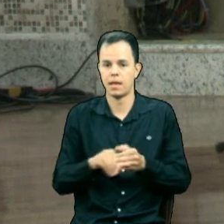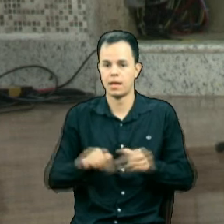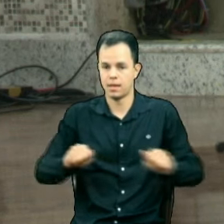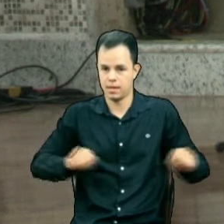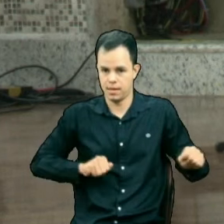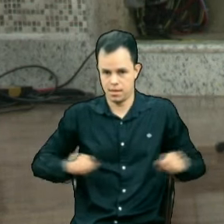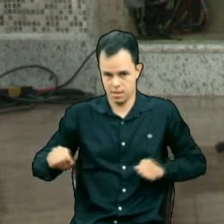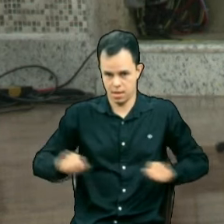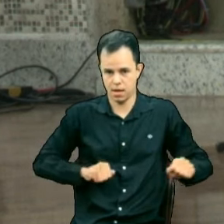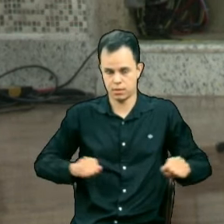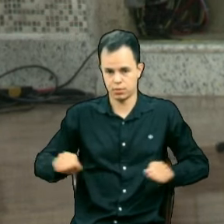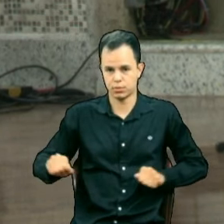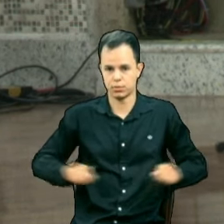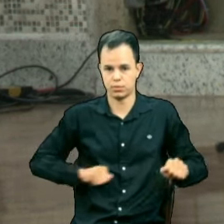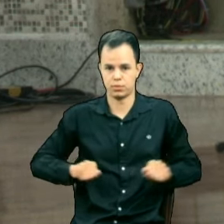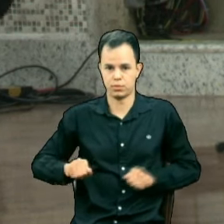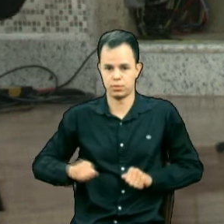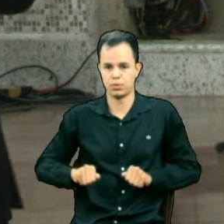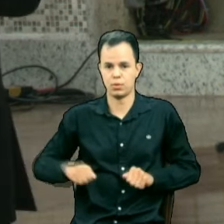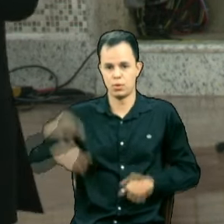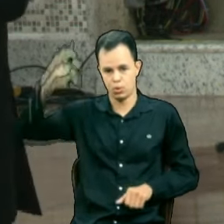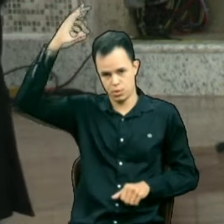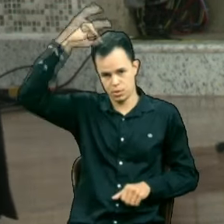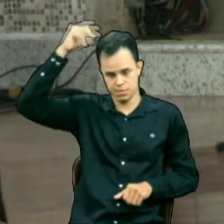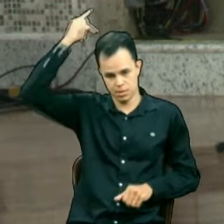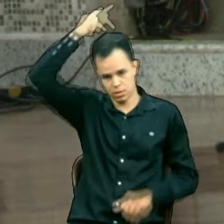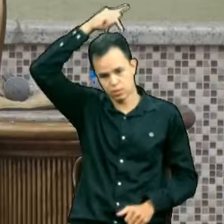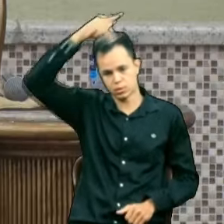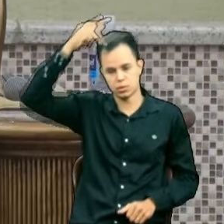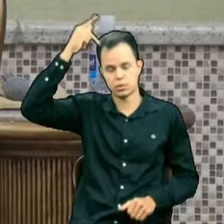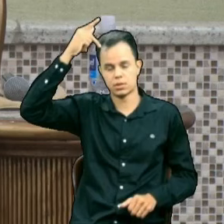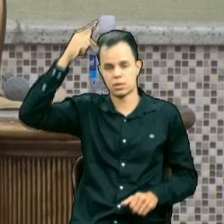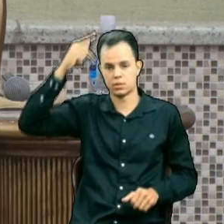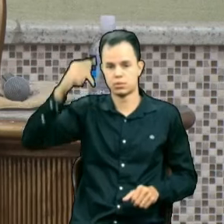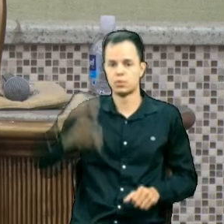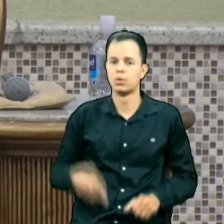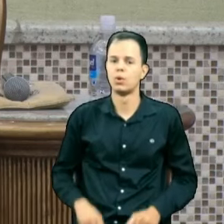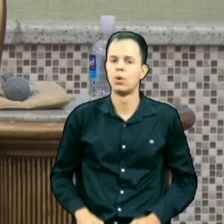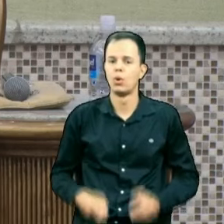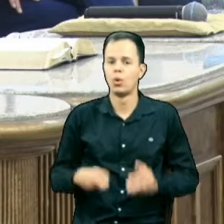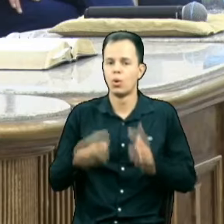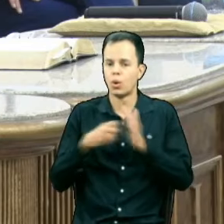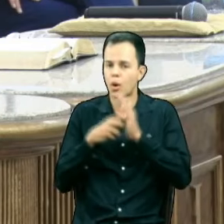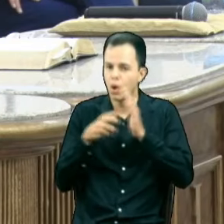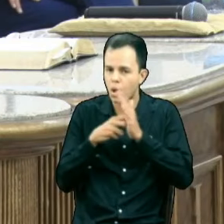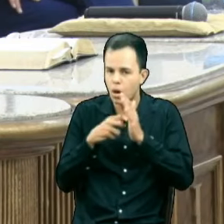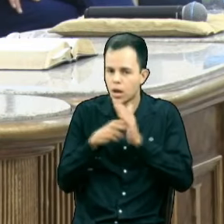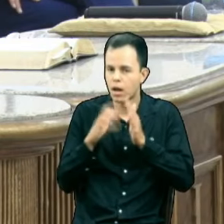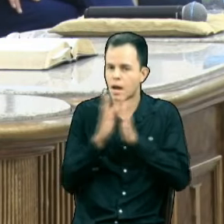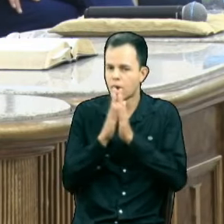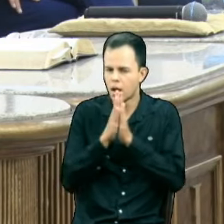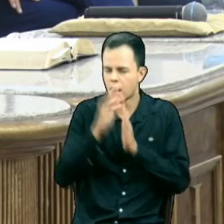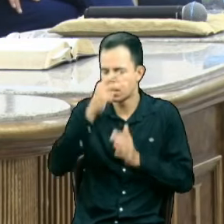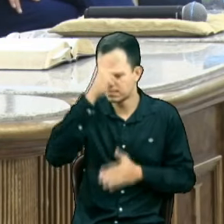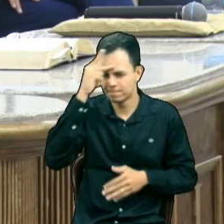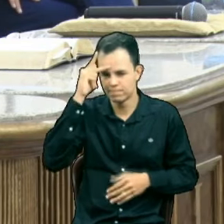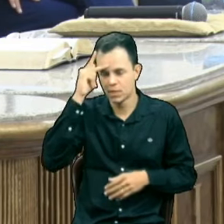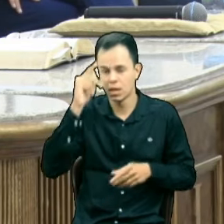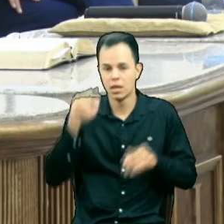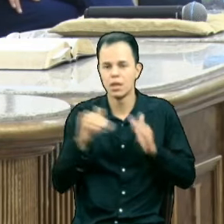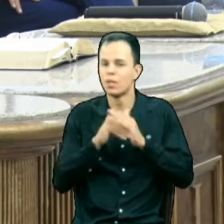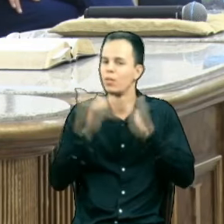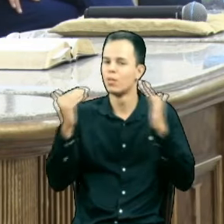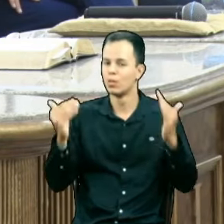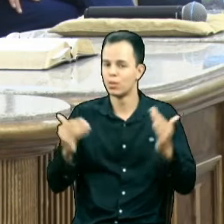Atos 4 31 vai dizer que eles oraram E todos foram Cheios do Espírito Santo eu não sei quanto tempo